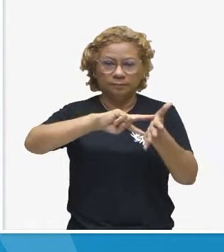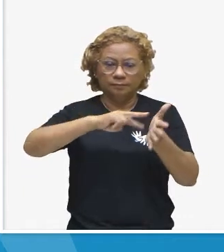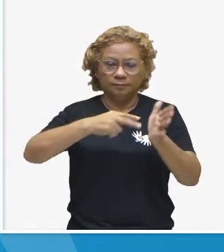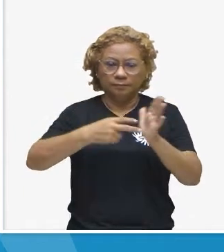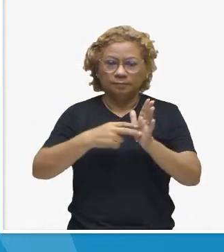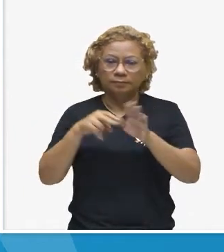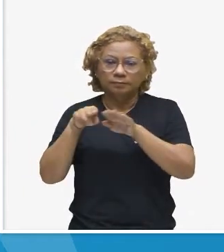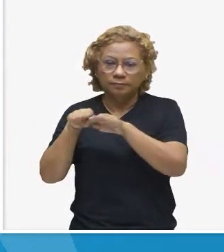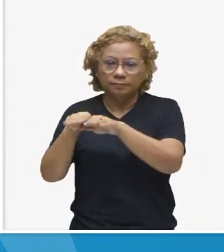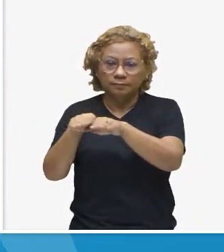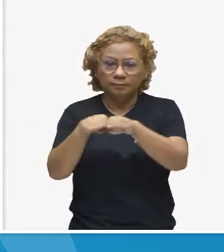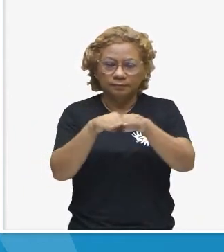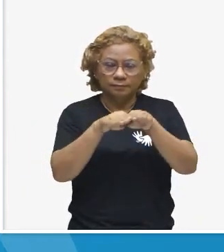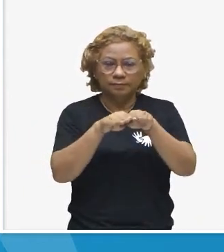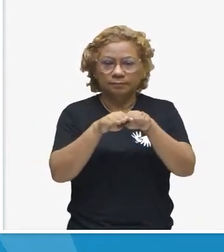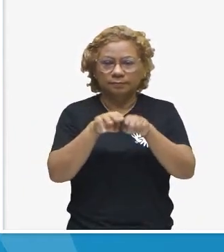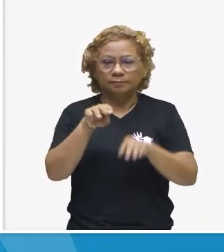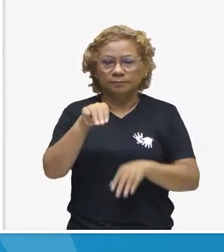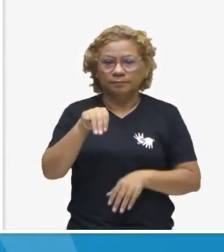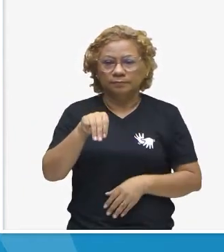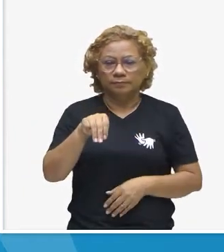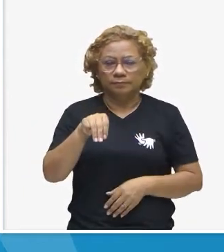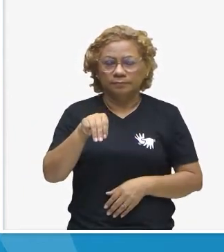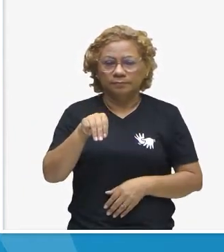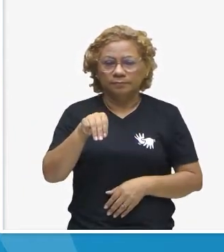Mesma medida.